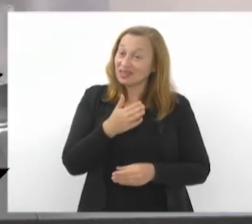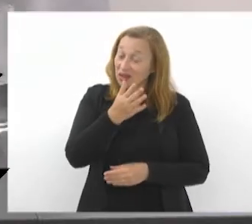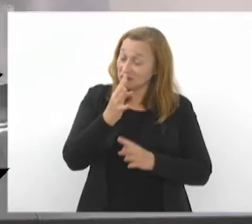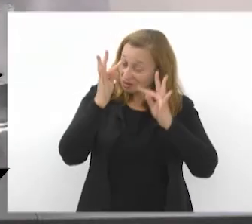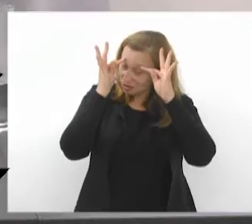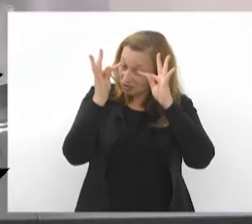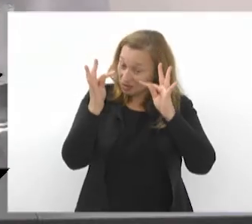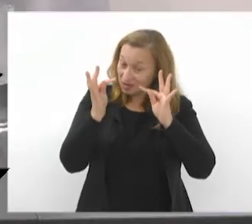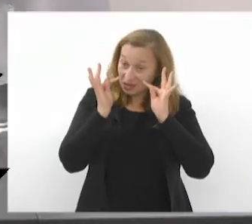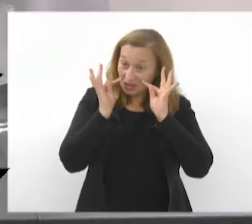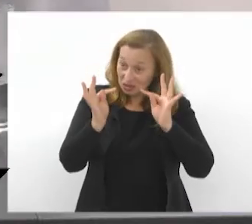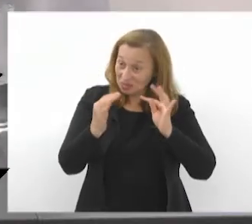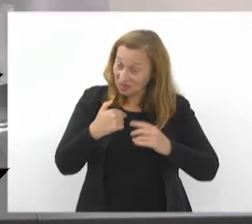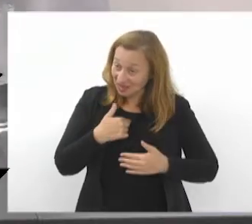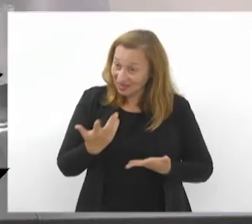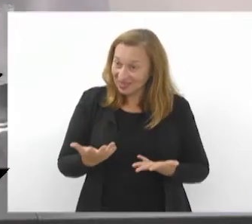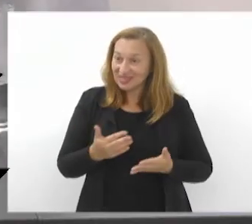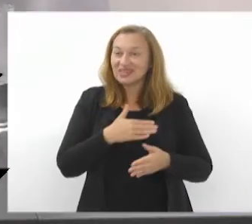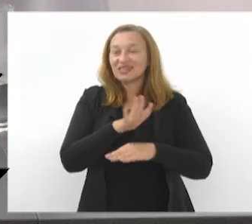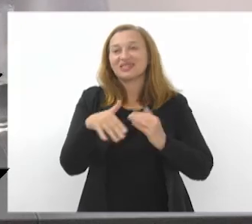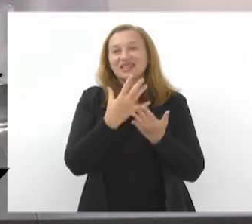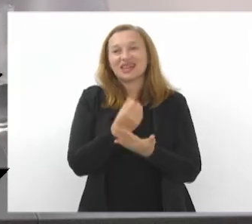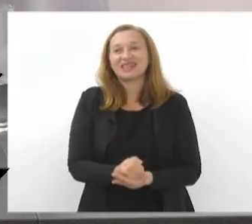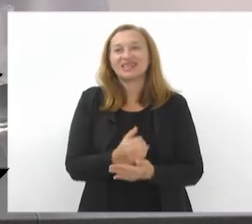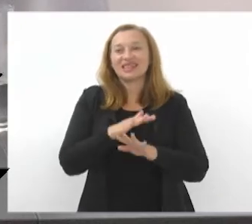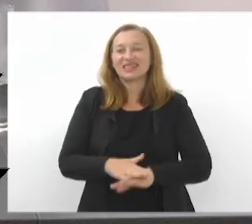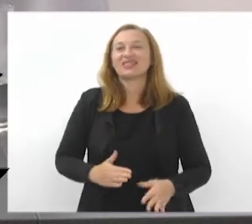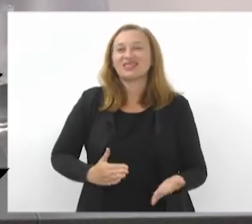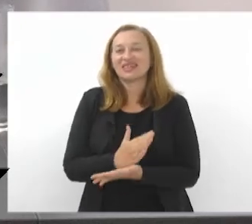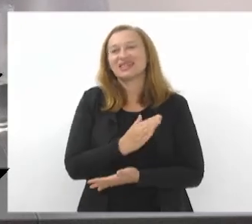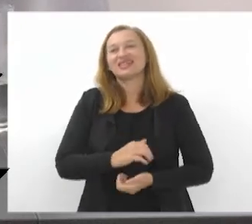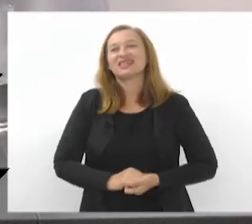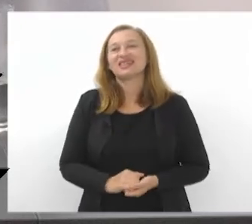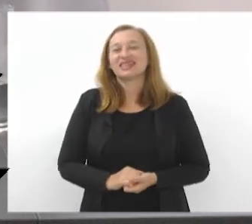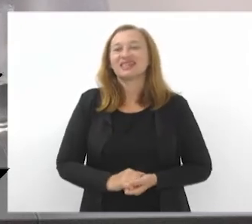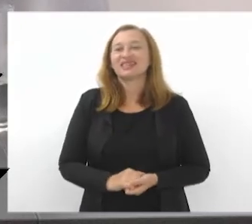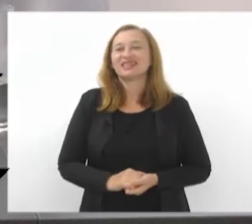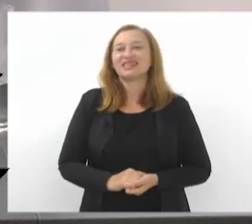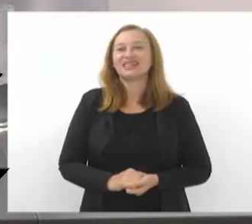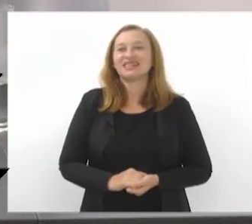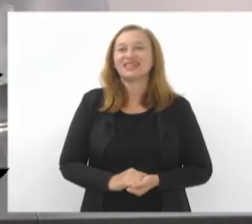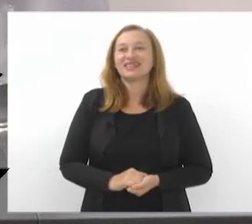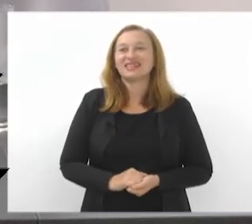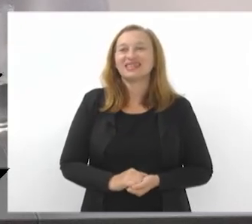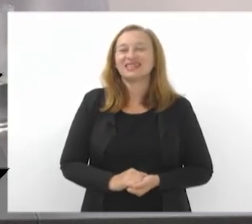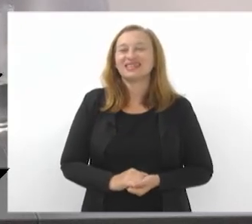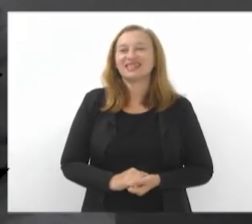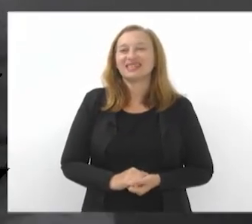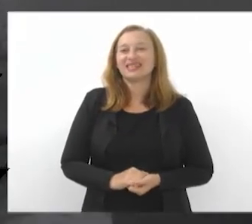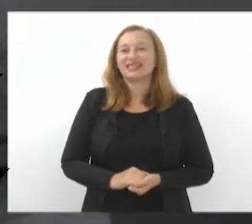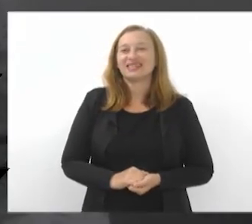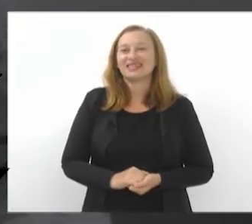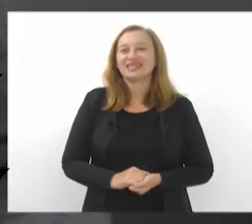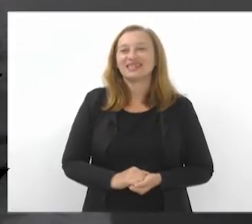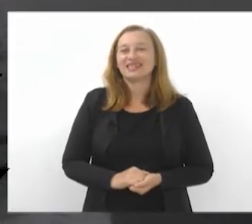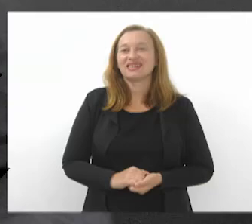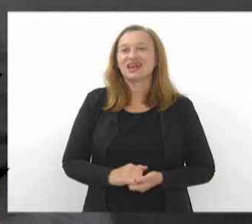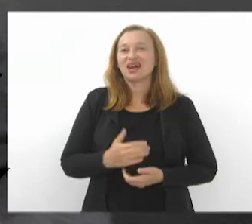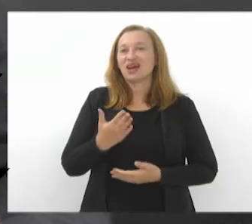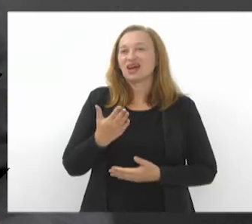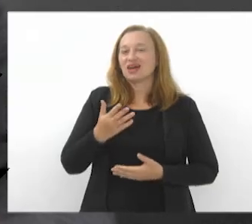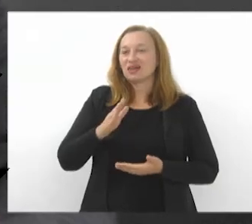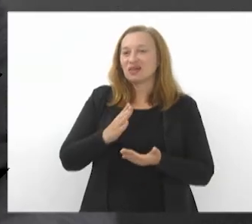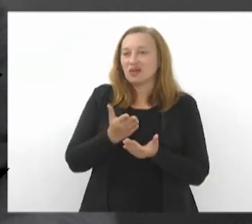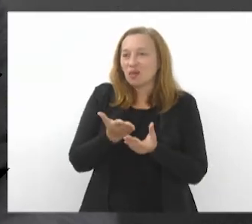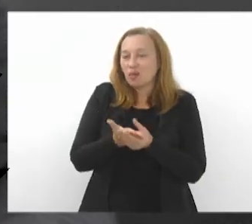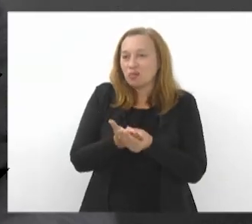testemunha. Então, Então, os que aprovam a permanência como estão aprovados. é que o garanti senhor meu sanduíche de mortadela